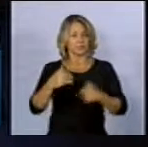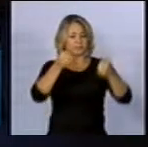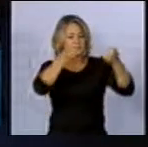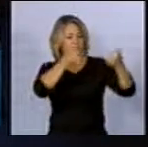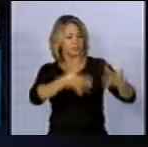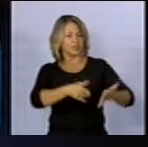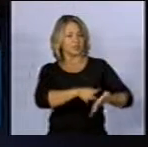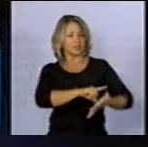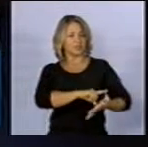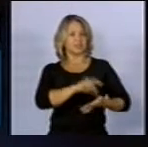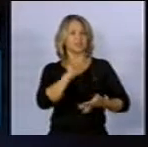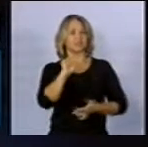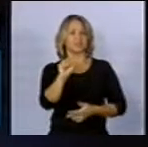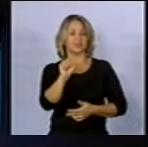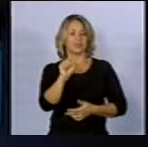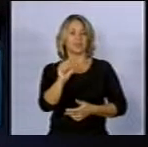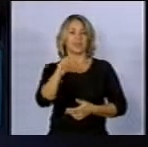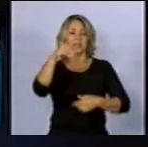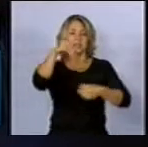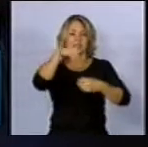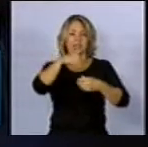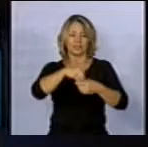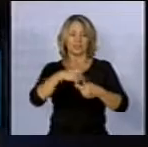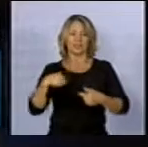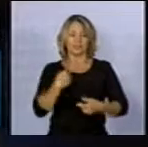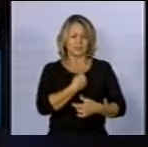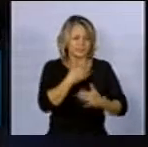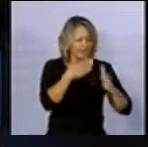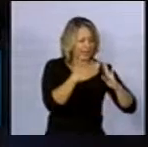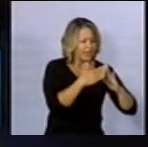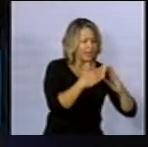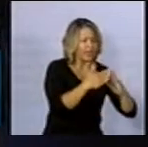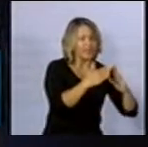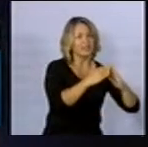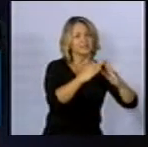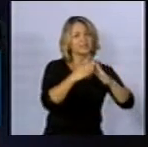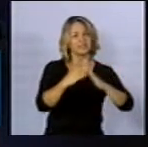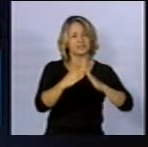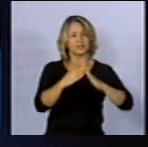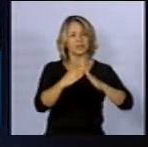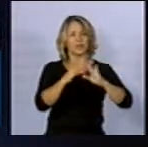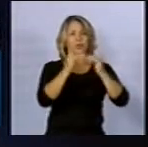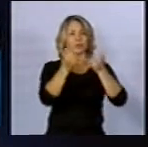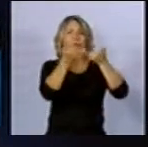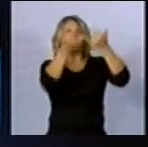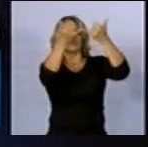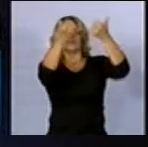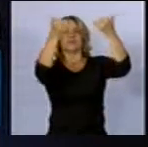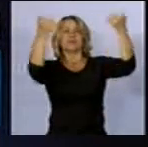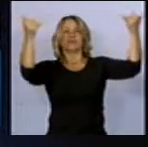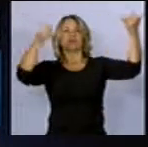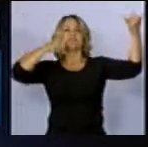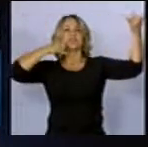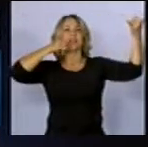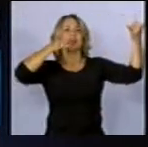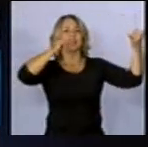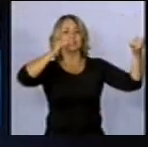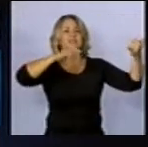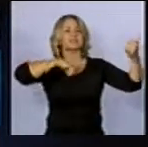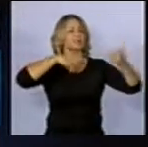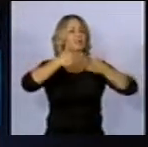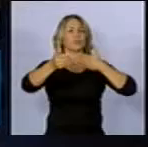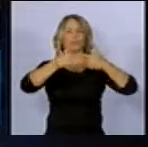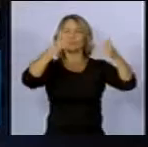colocando dentro da nossa residência os fios elétricos que aqui está em qualquer lugar que nós